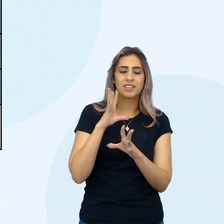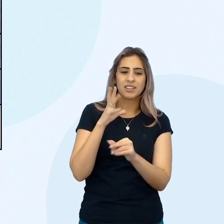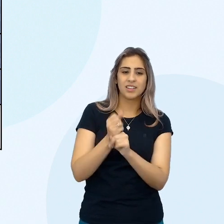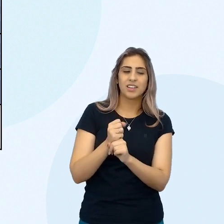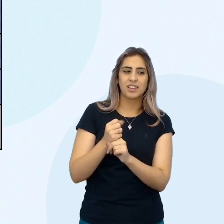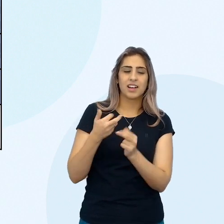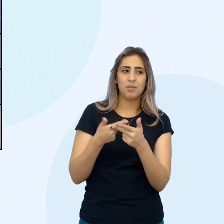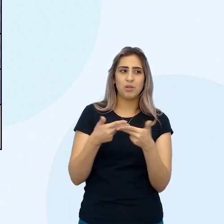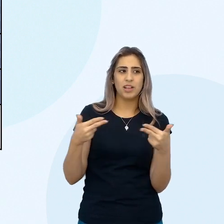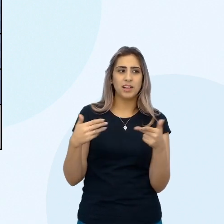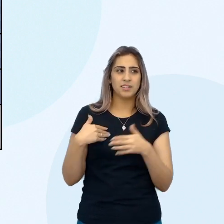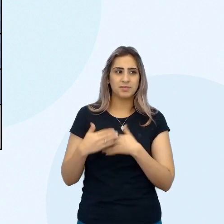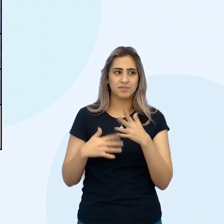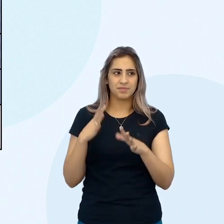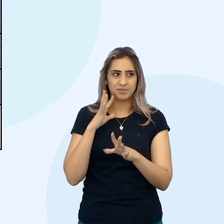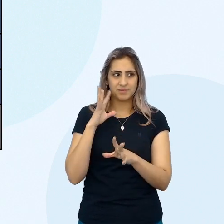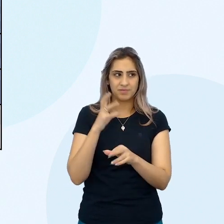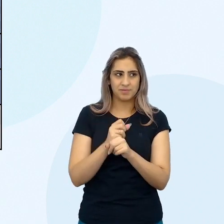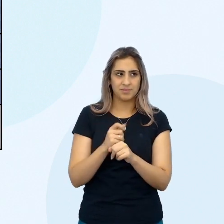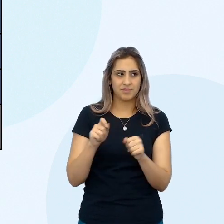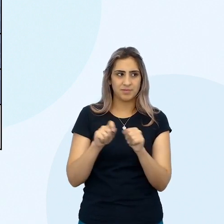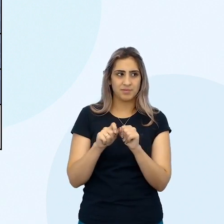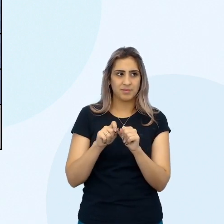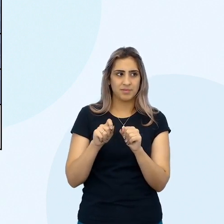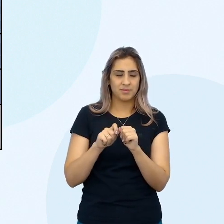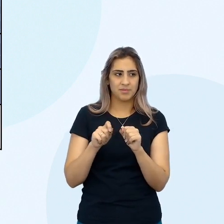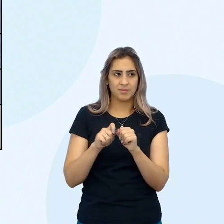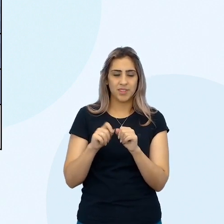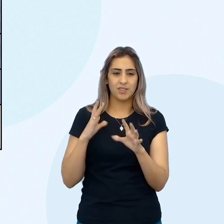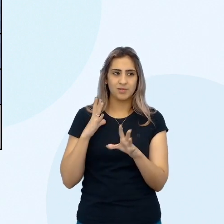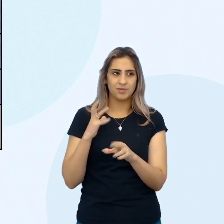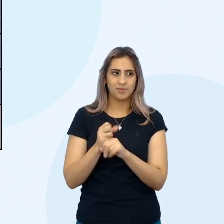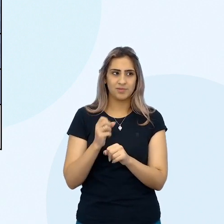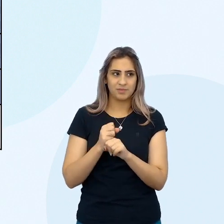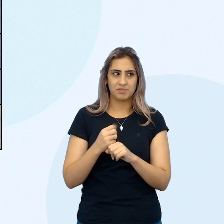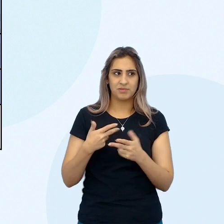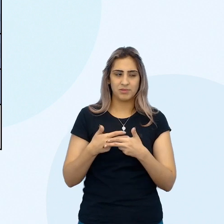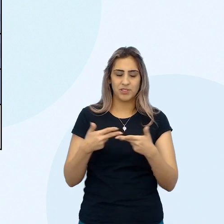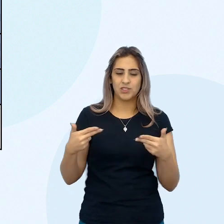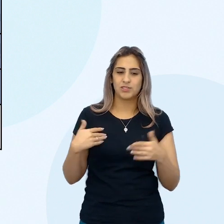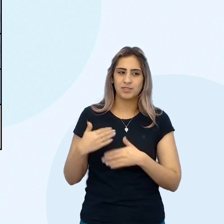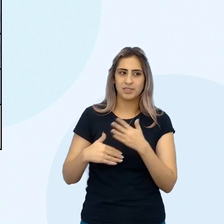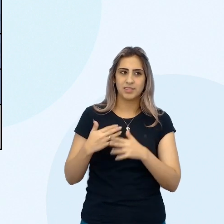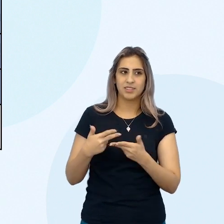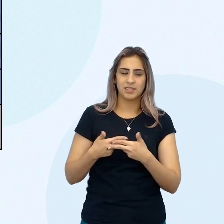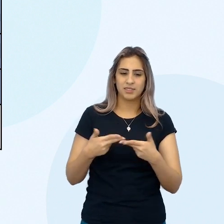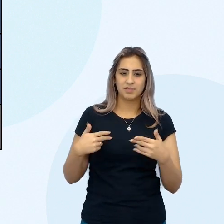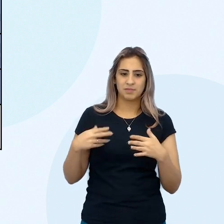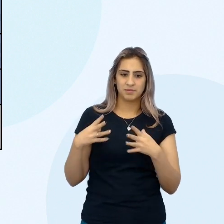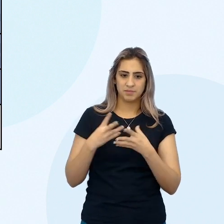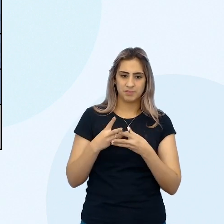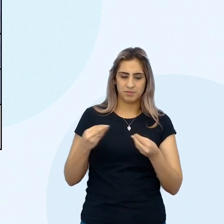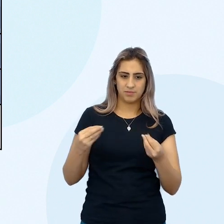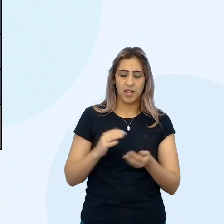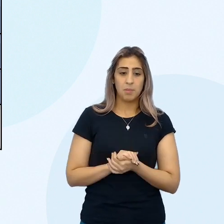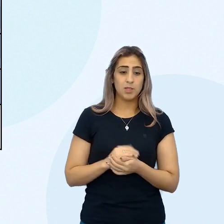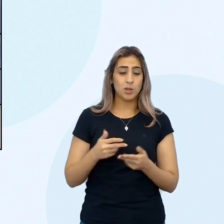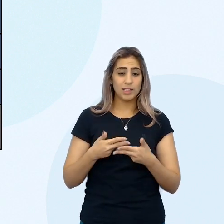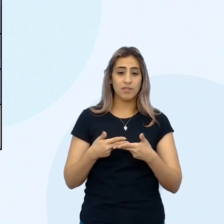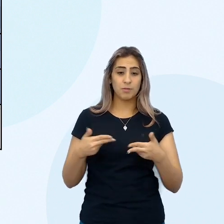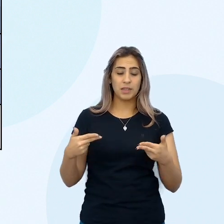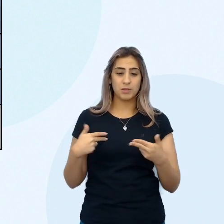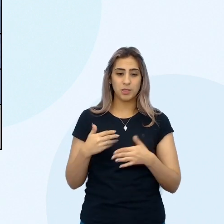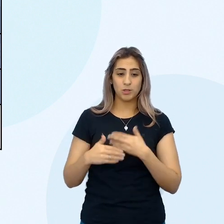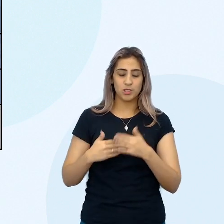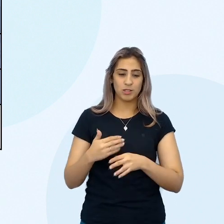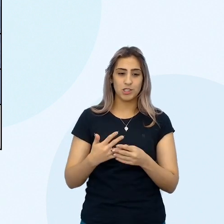Calcular somatório. Legal. Agora eu vou pedir para você fazer na calculadora só para a gente ter certeza que a gente somou certo. Beleza, tá bom? vamos lá? Então a gente vai somar o x.